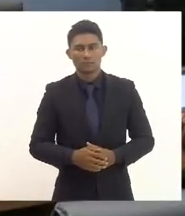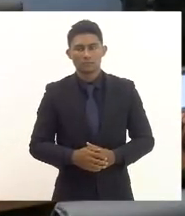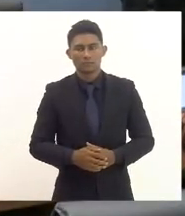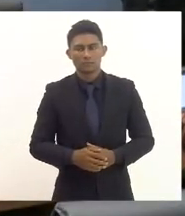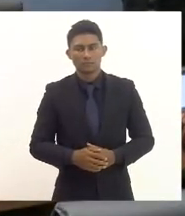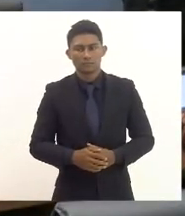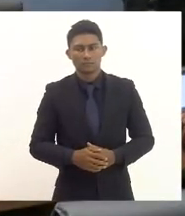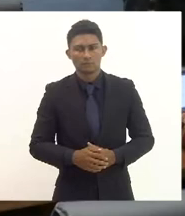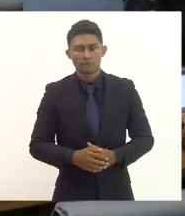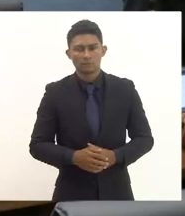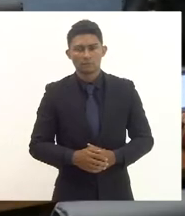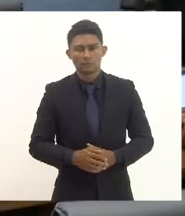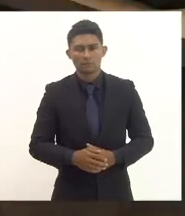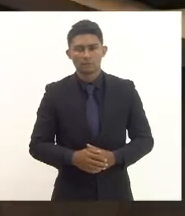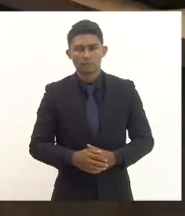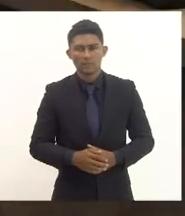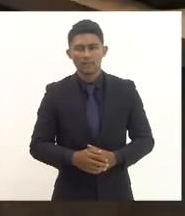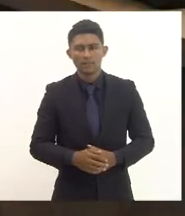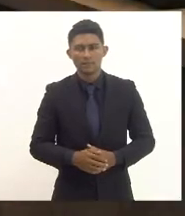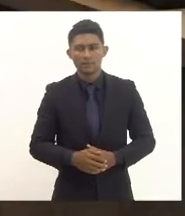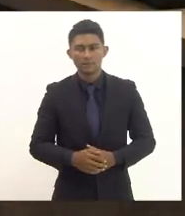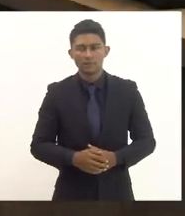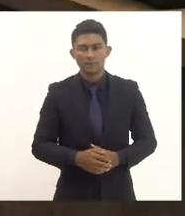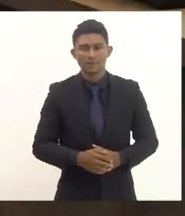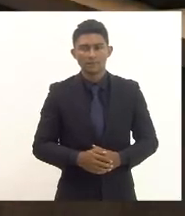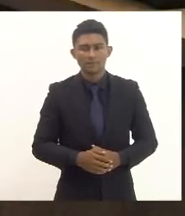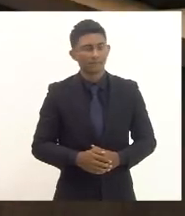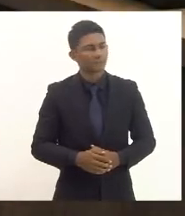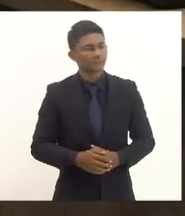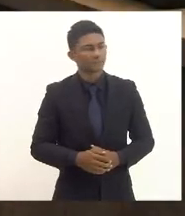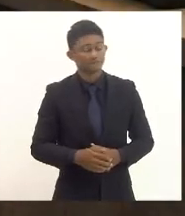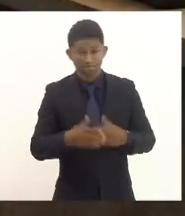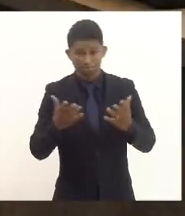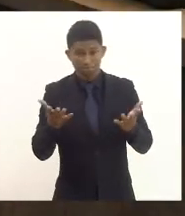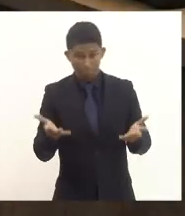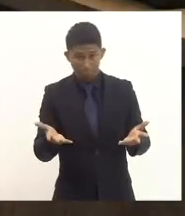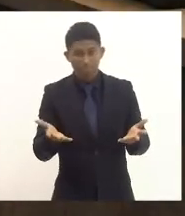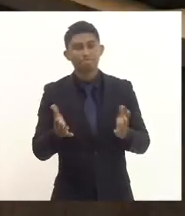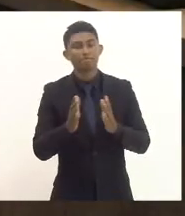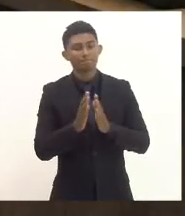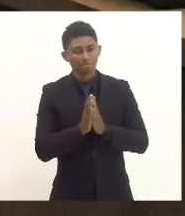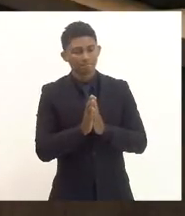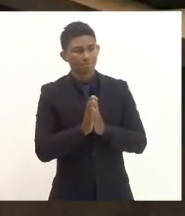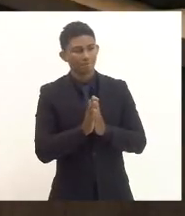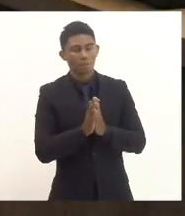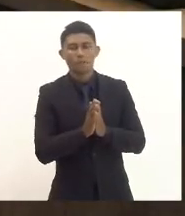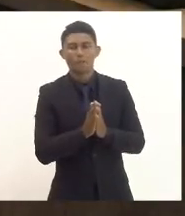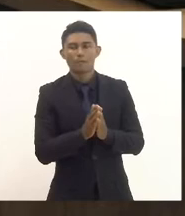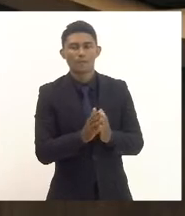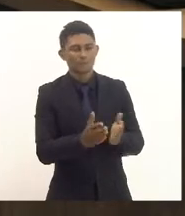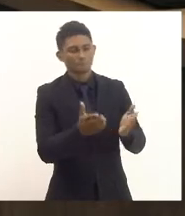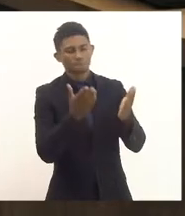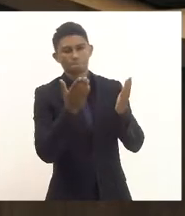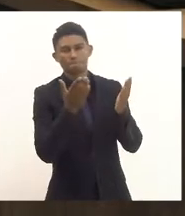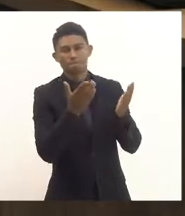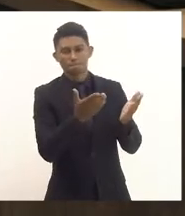eu sou presidente e tem a vossa excelência